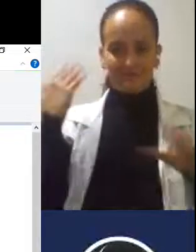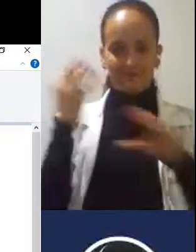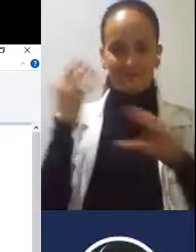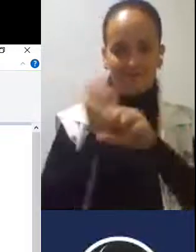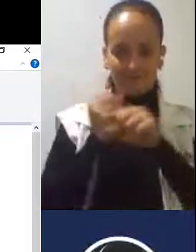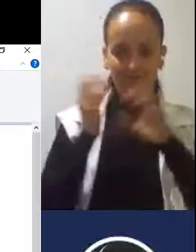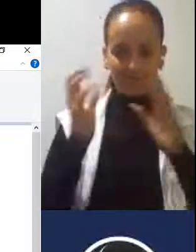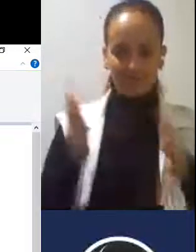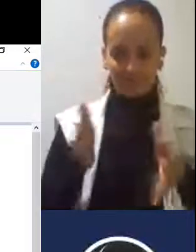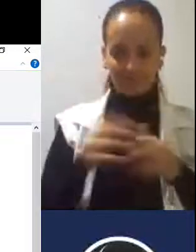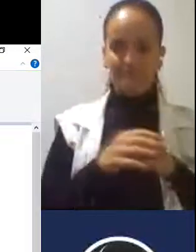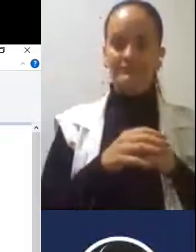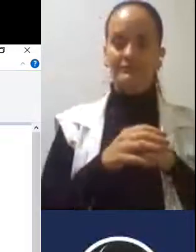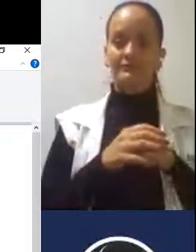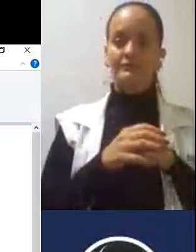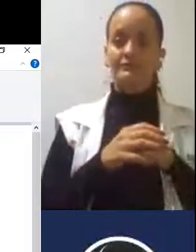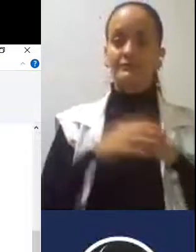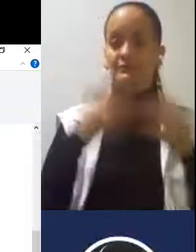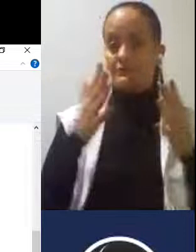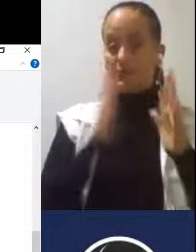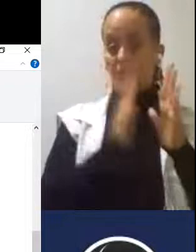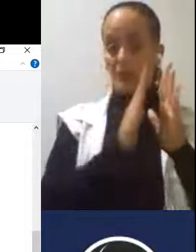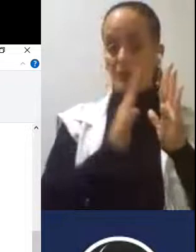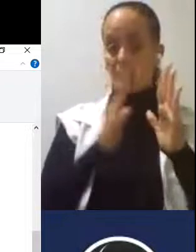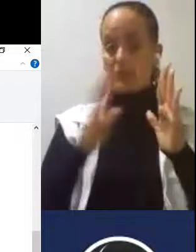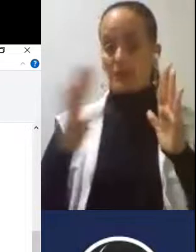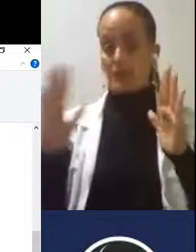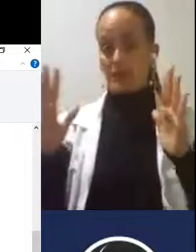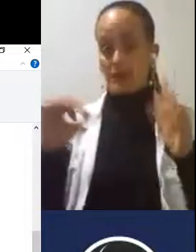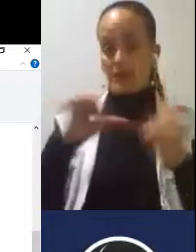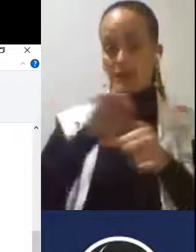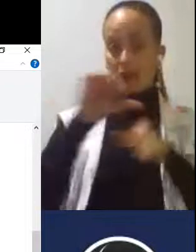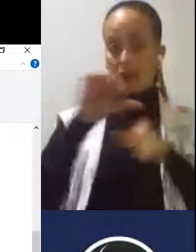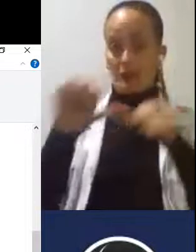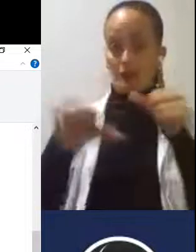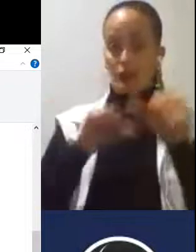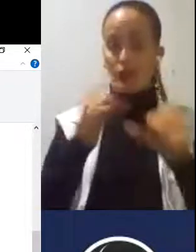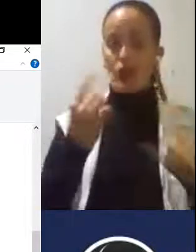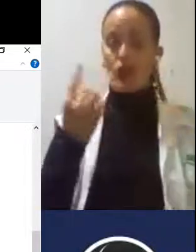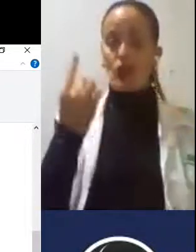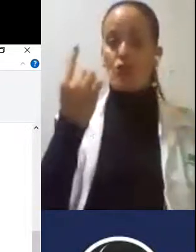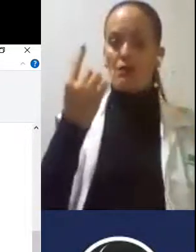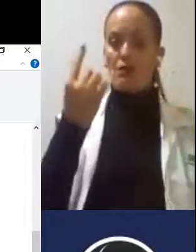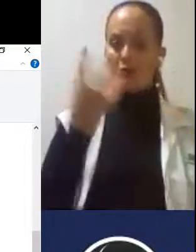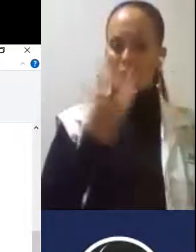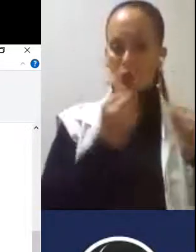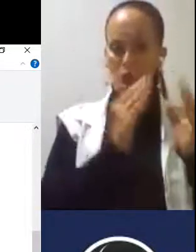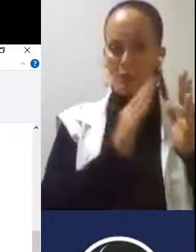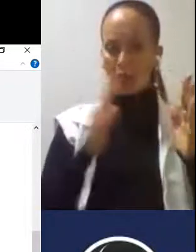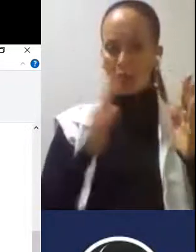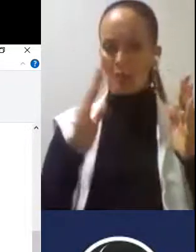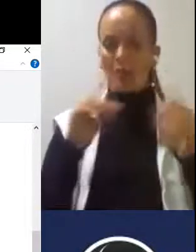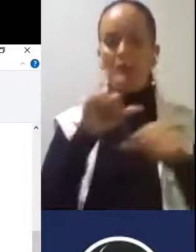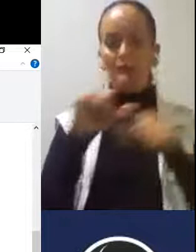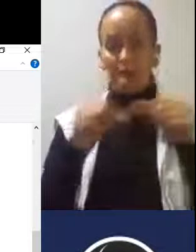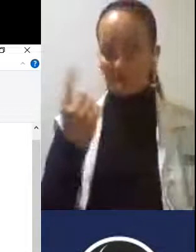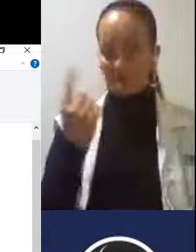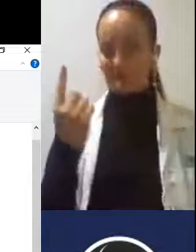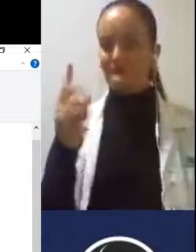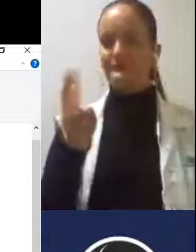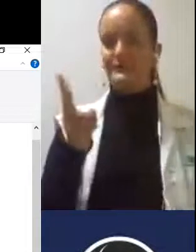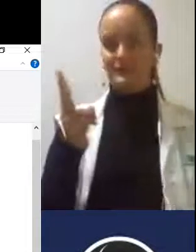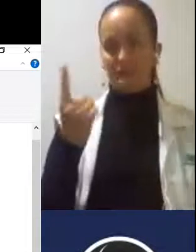Então, tudo isso aqui se transforma em quê? Em apenas uma resistência de 24,2 ohms, certo? Então, agora a gente tem o